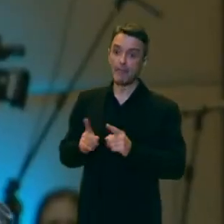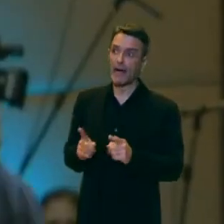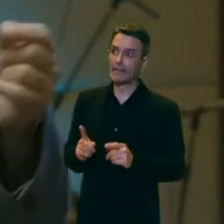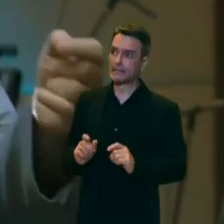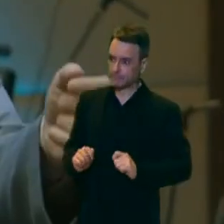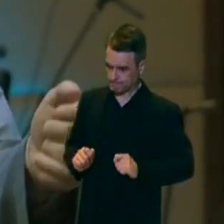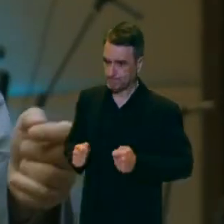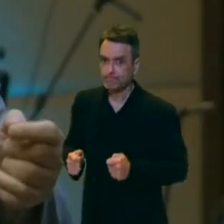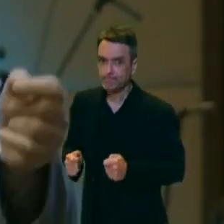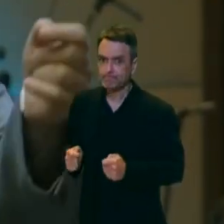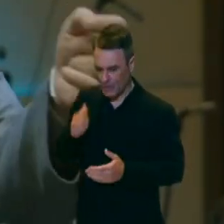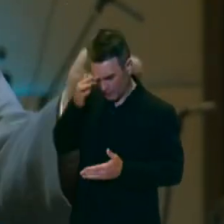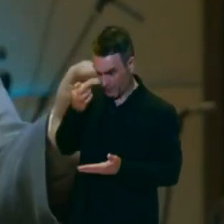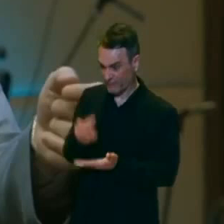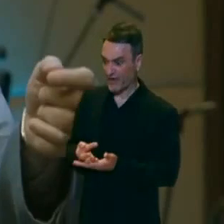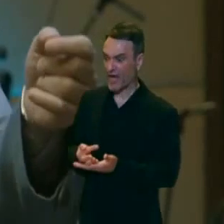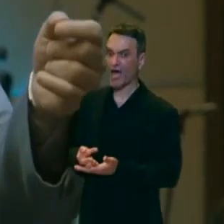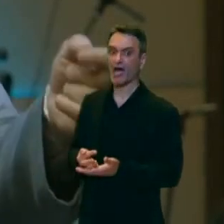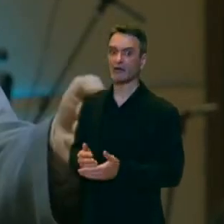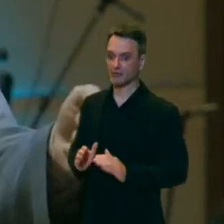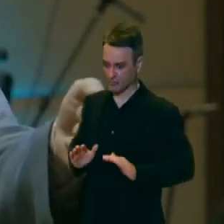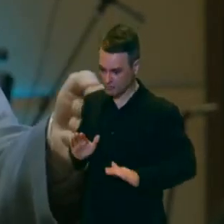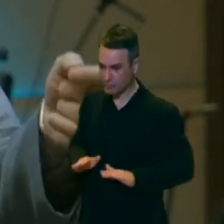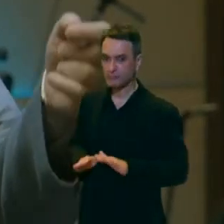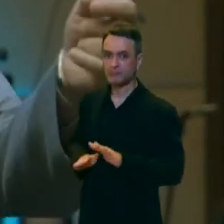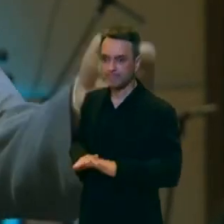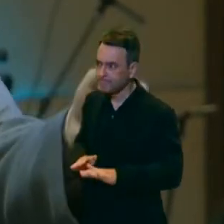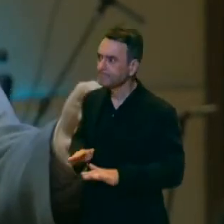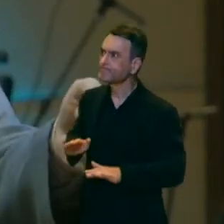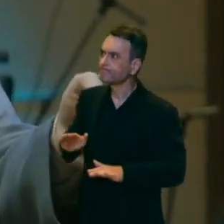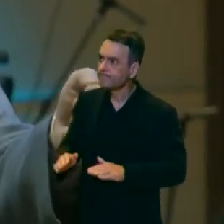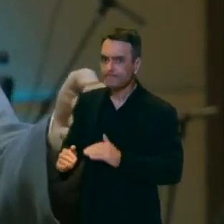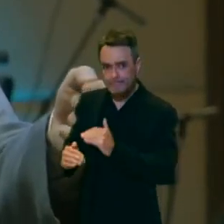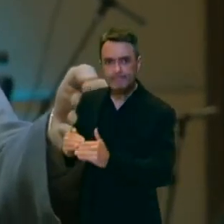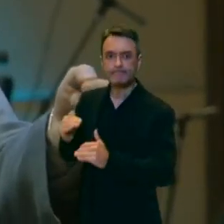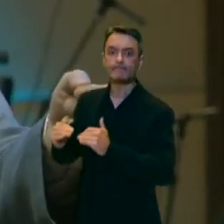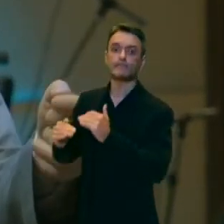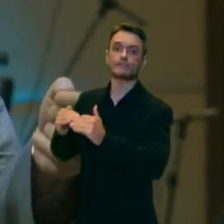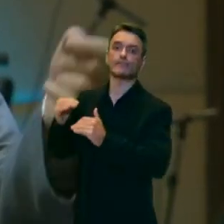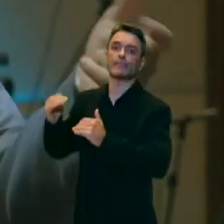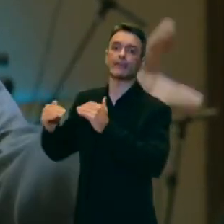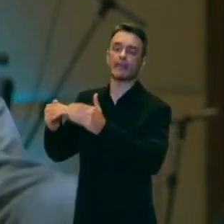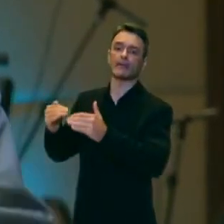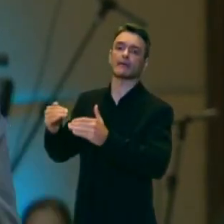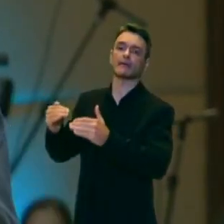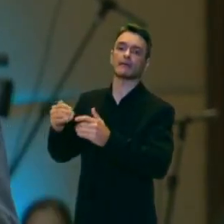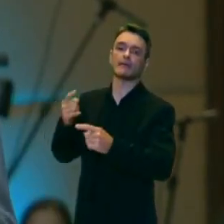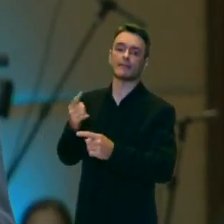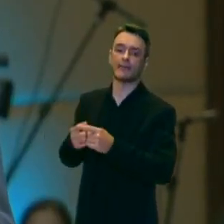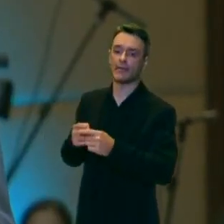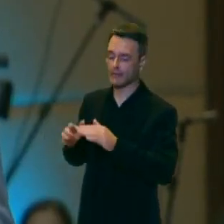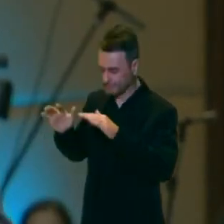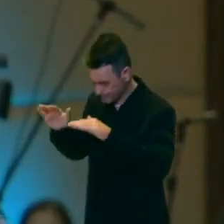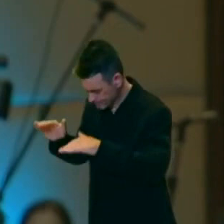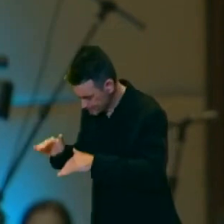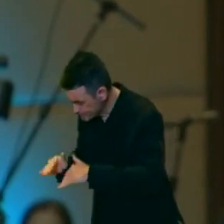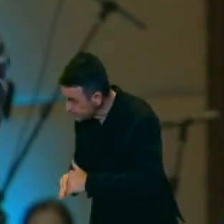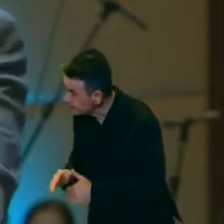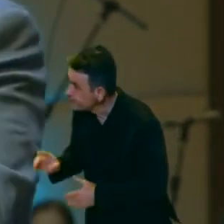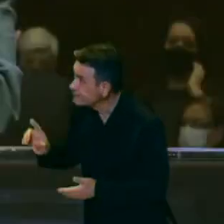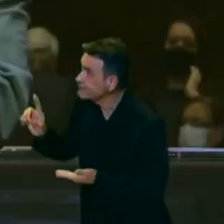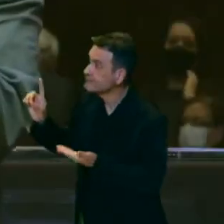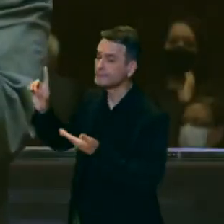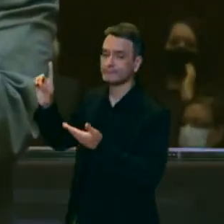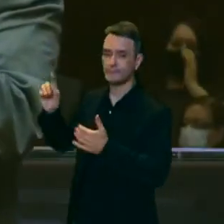a gente vai dar o segundo, o terceiro, e o quarto, e o quinto, porque a gente vai se render ao Senhor. A gente vai deixar o